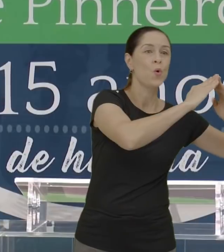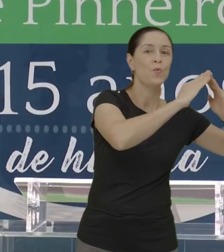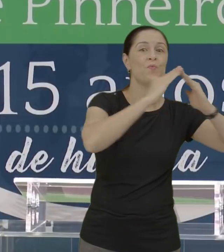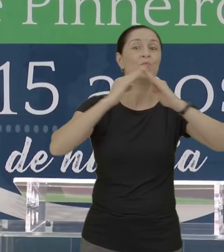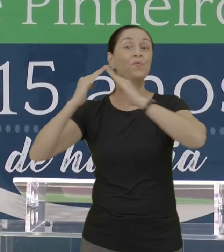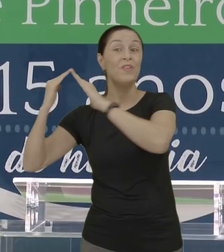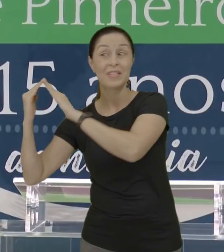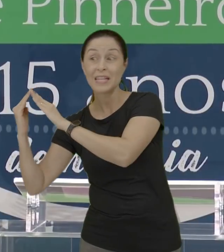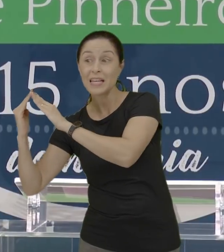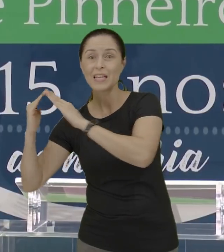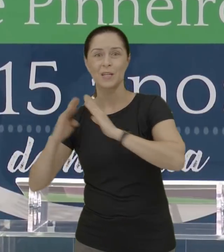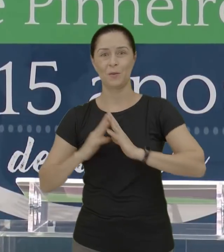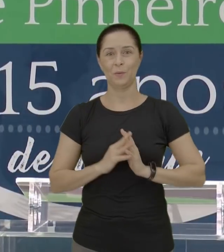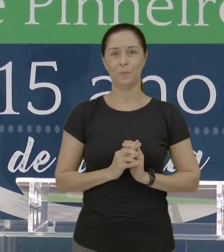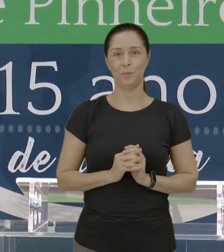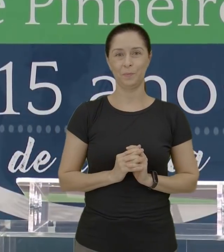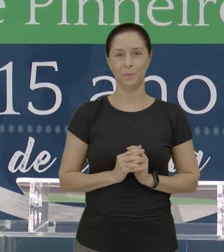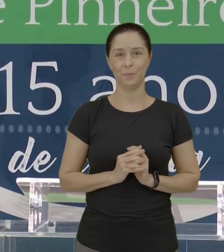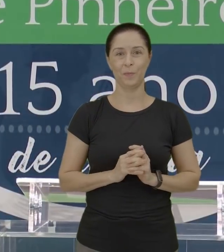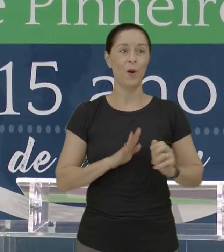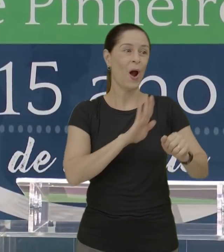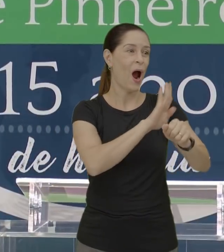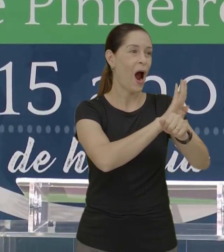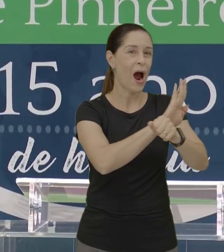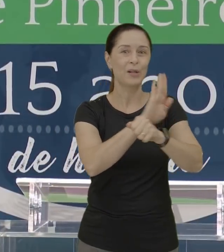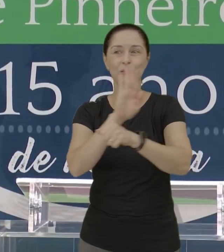É quando você socorre o seu irmão.